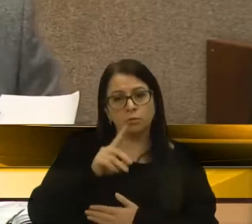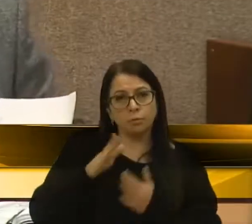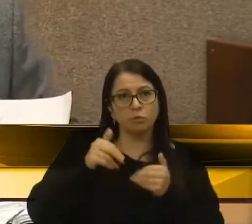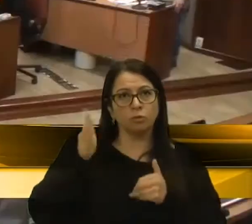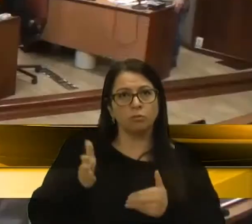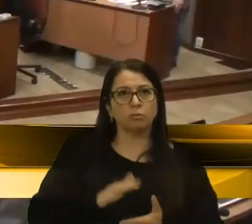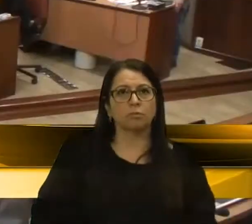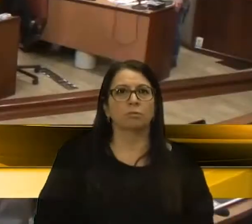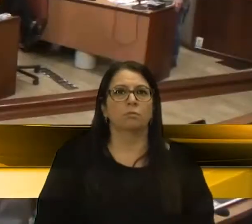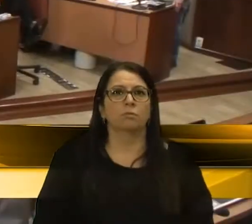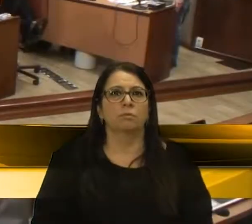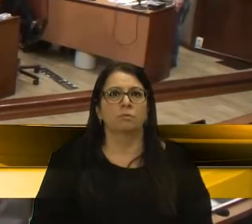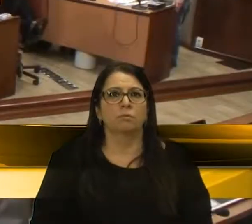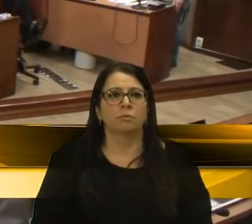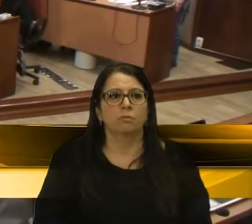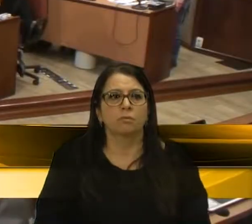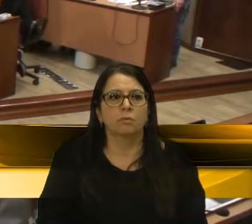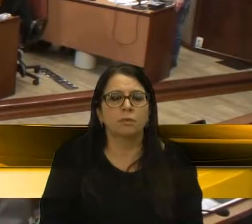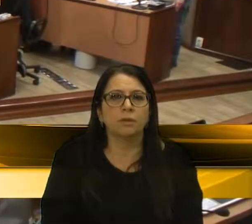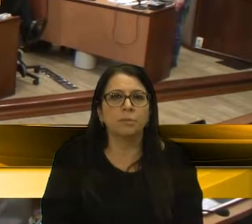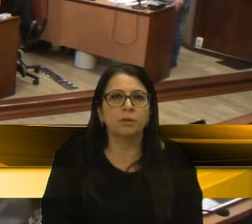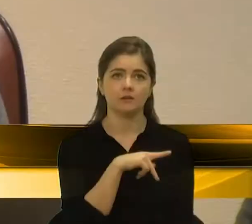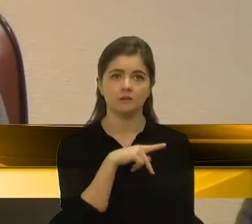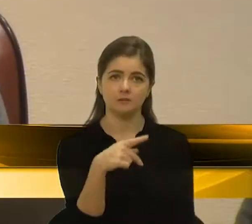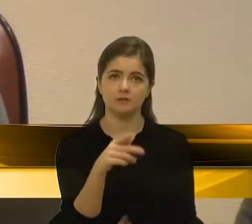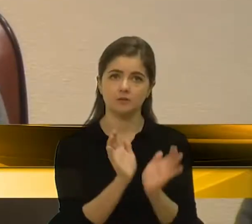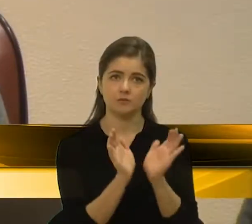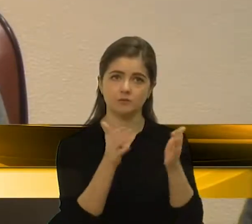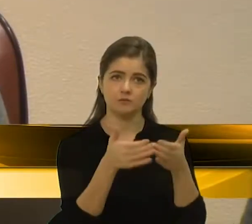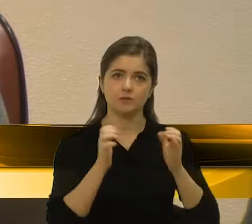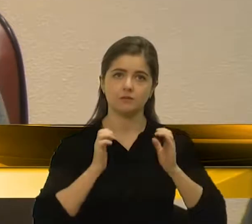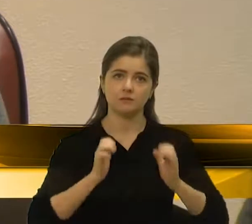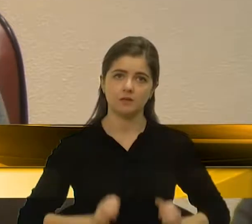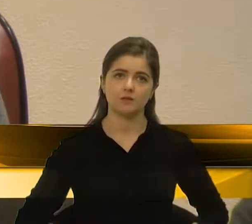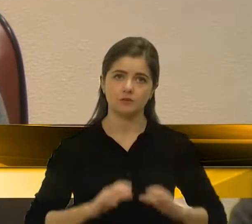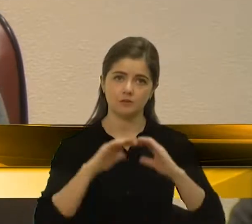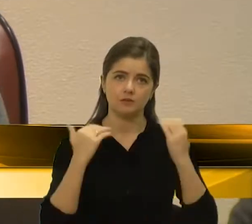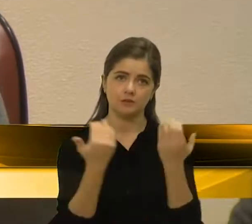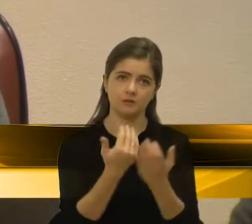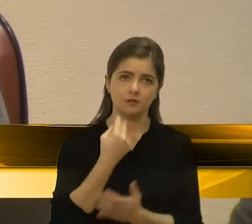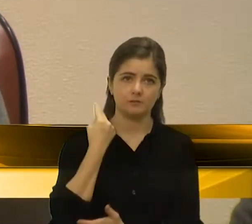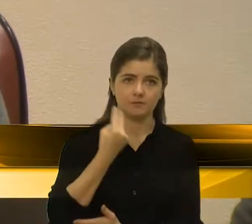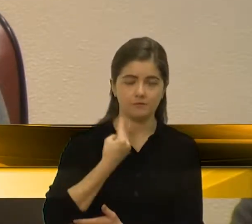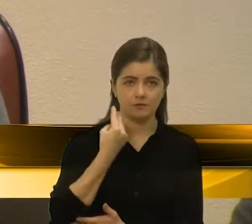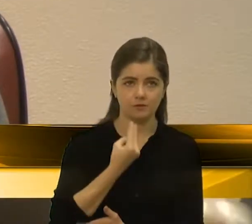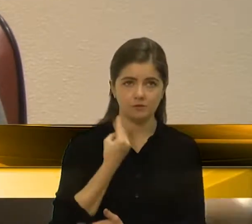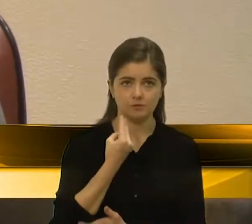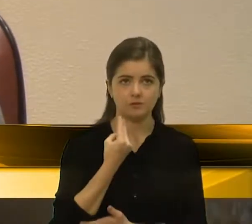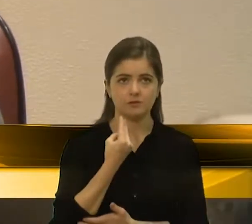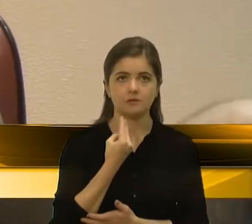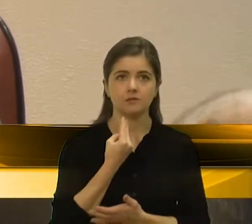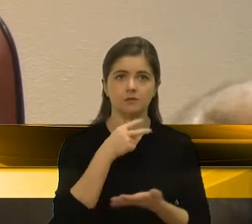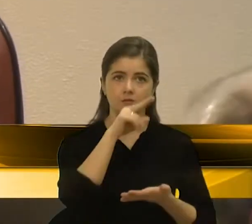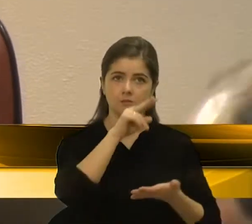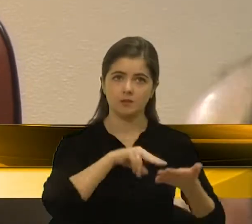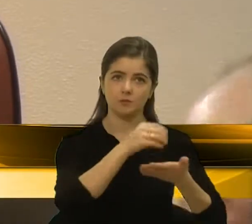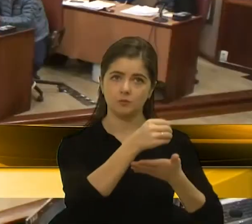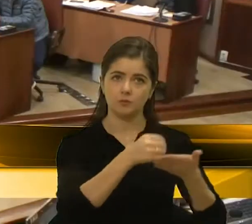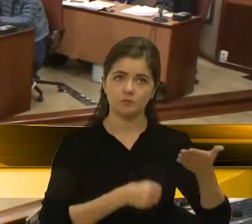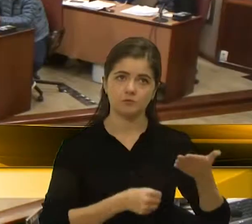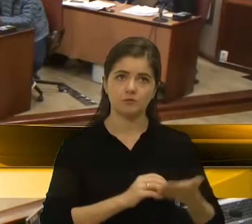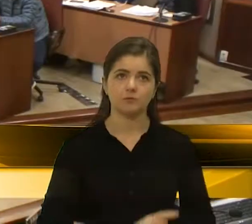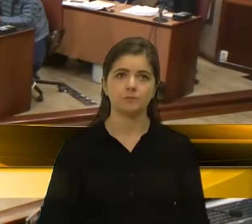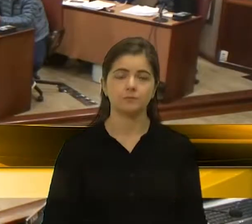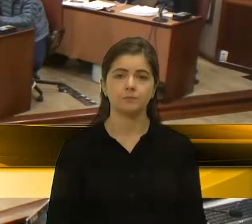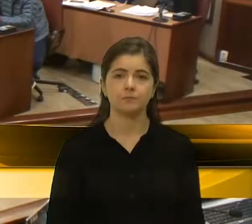poderia prejudicar a apreciação do texto. O desfecho do caso do corretivo ocorreu depois de três votações.